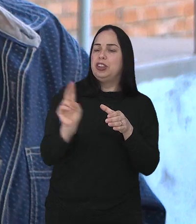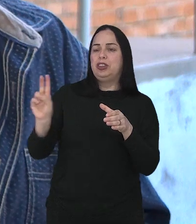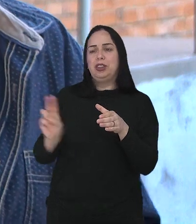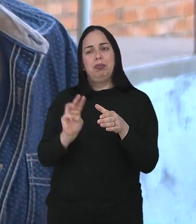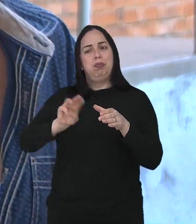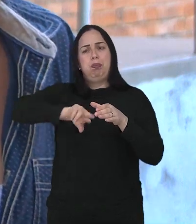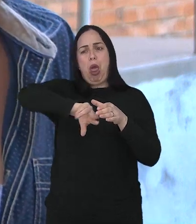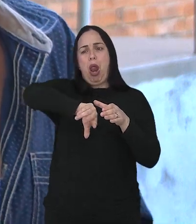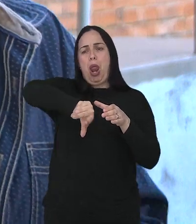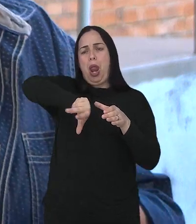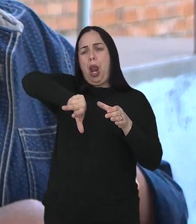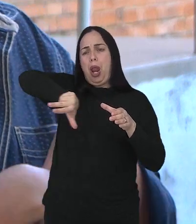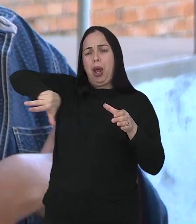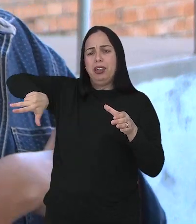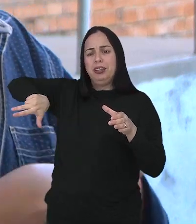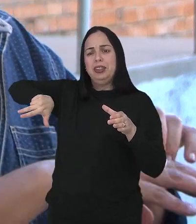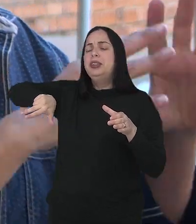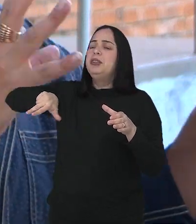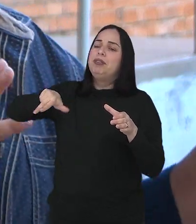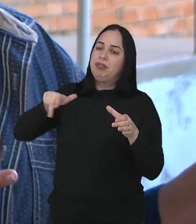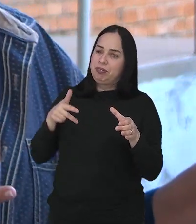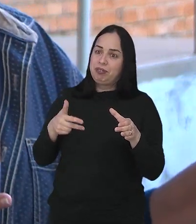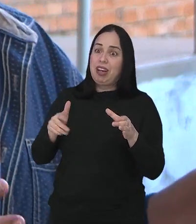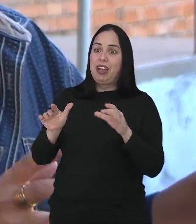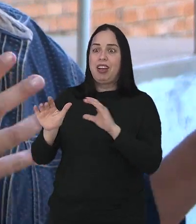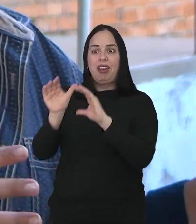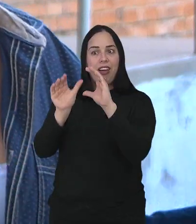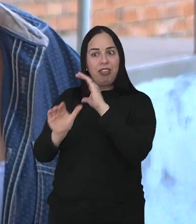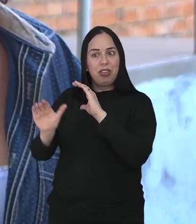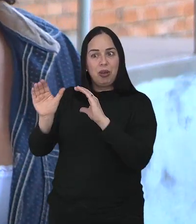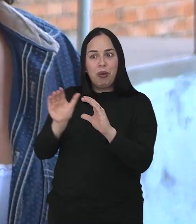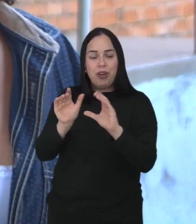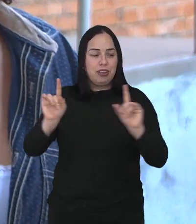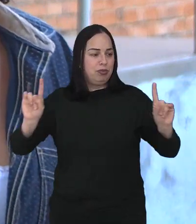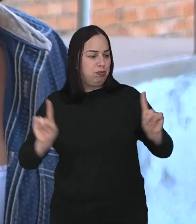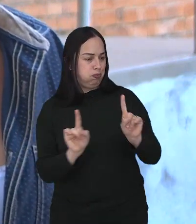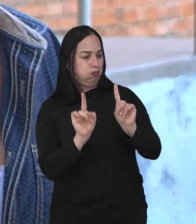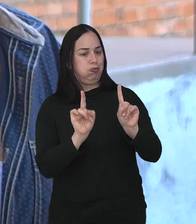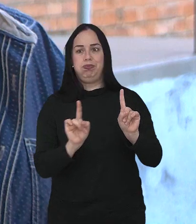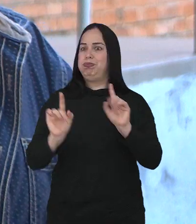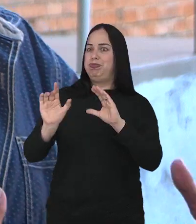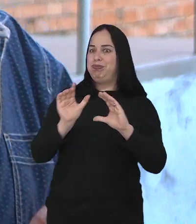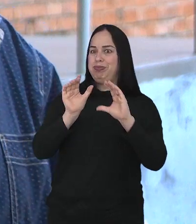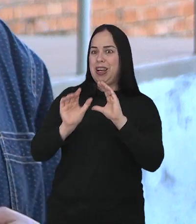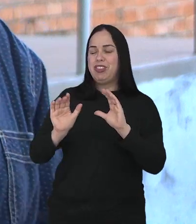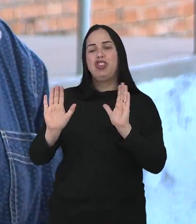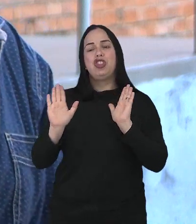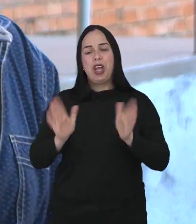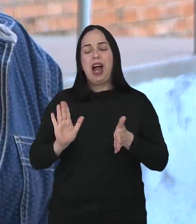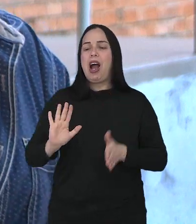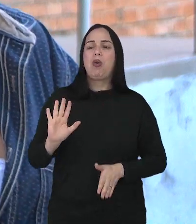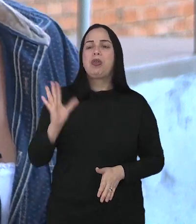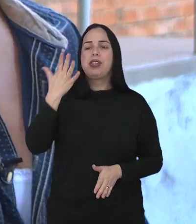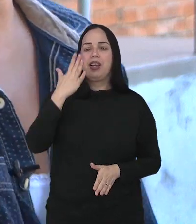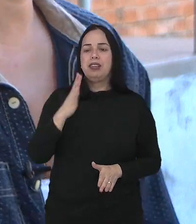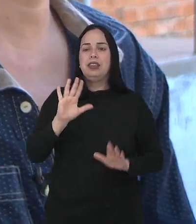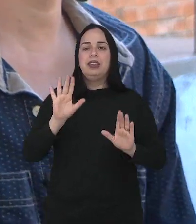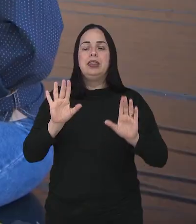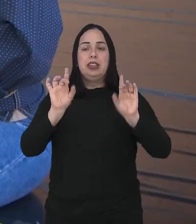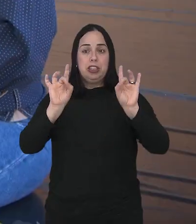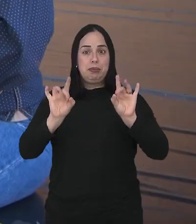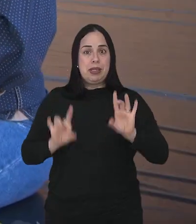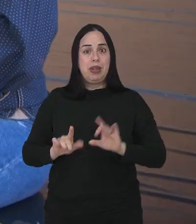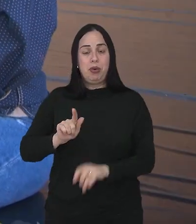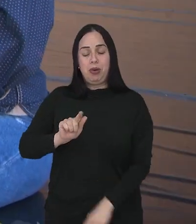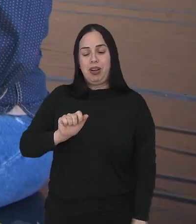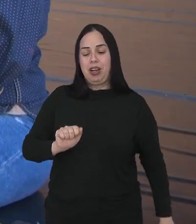instrumentistas diversas, várias cantoras ao mesmo tempo, já tivemos edições que, por exemplo, o especial